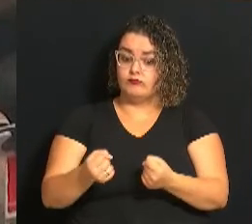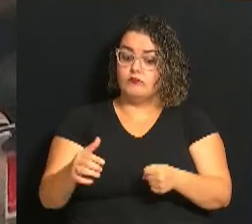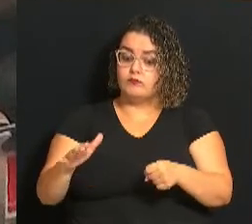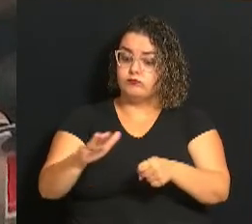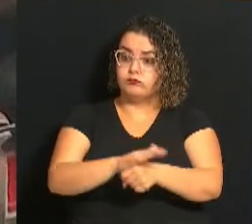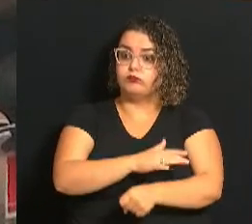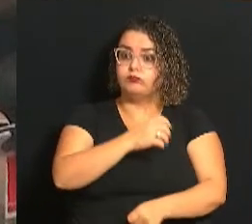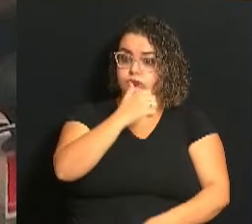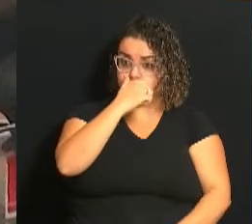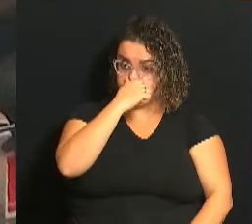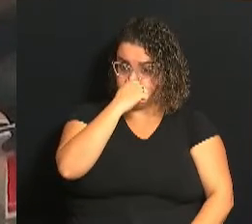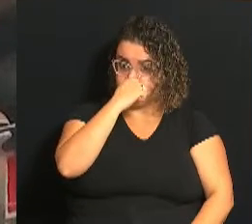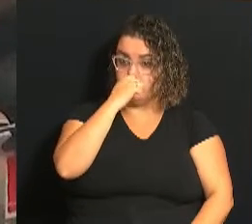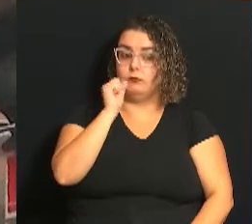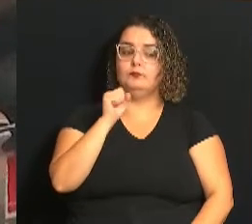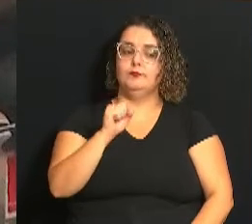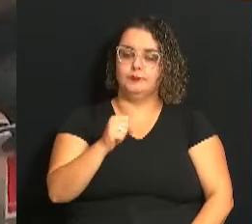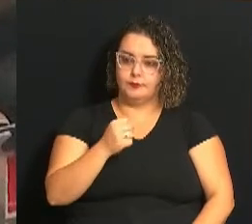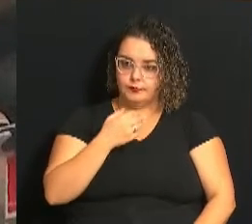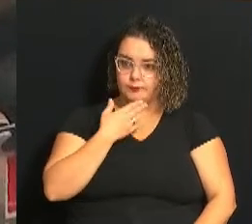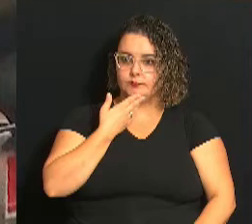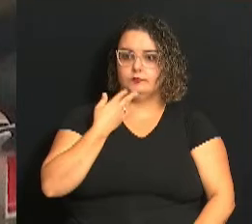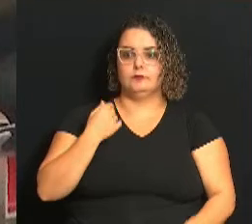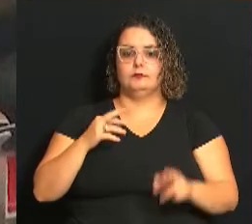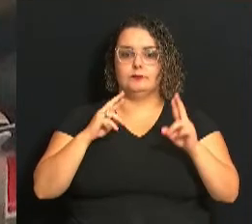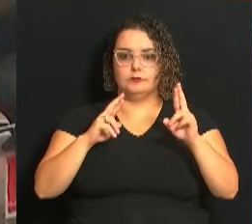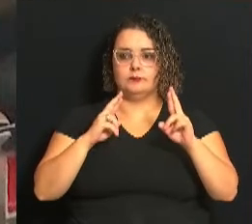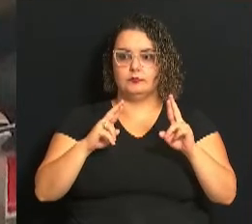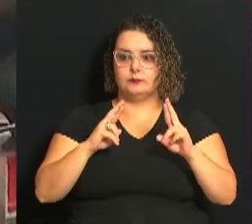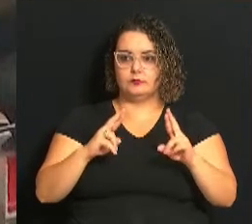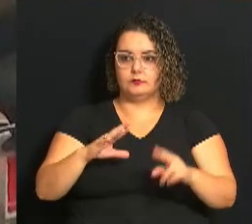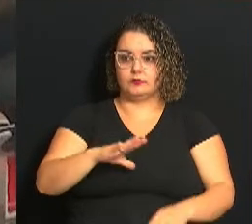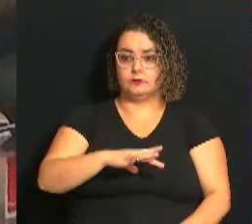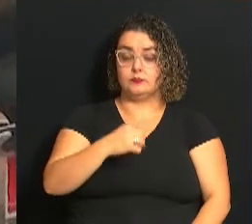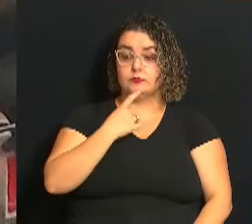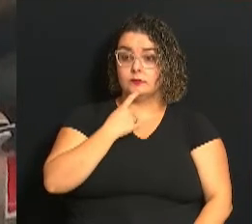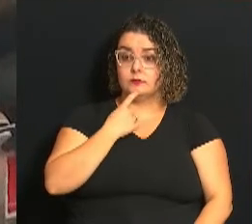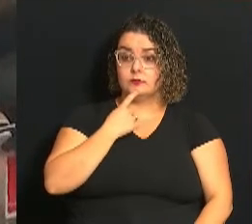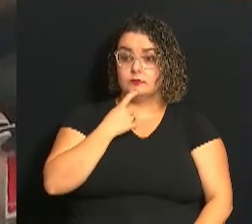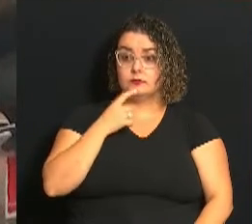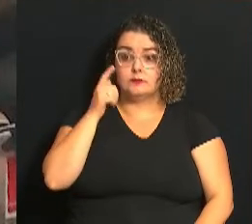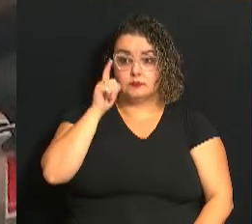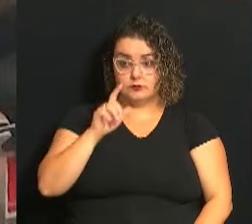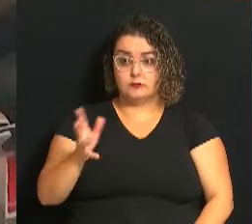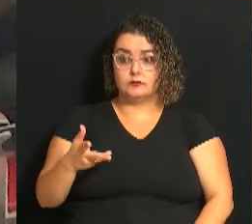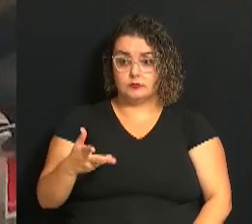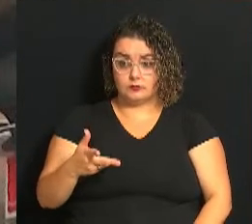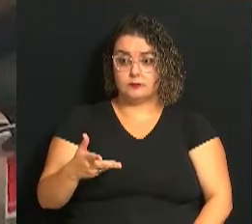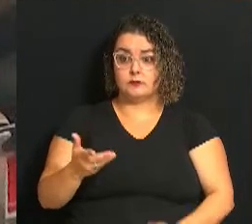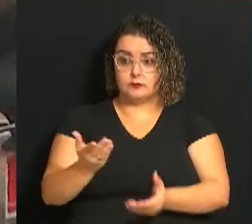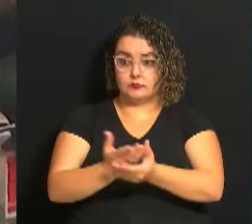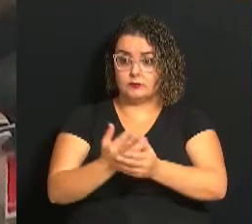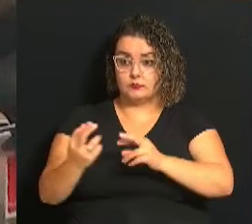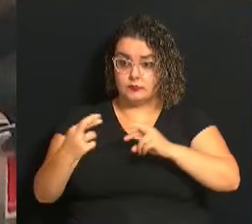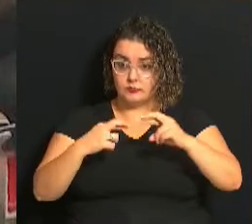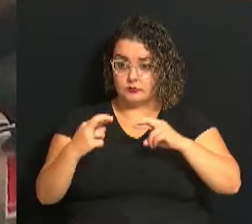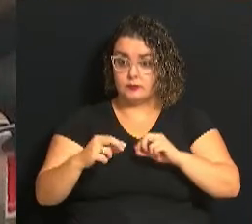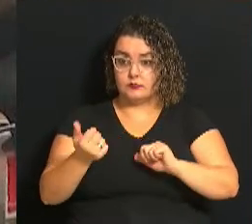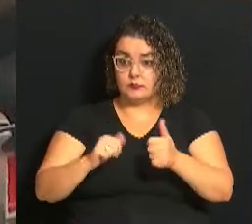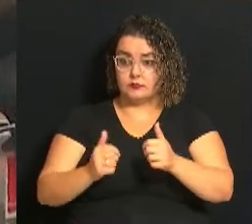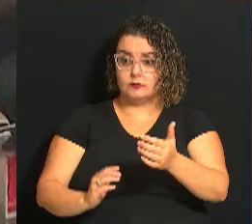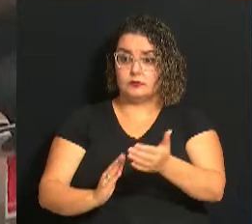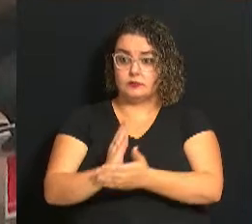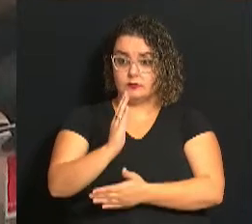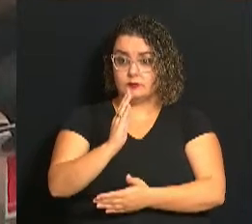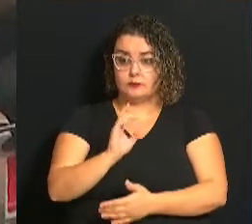abarrotada. Sim. Há uma expectativa grande da cidade de conseguir agilidade nos processos de análise e aprovação, não só